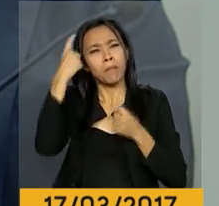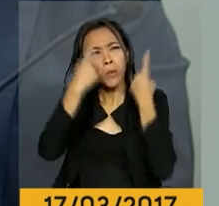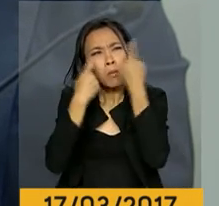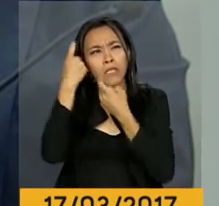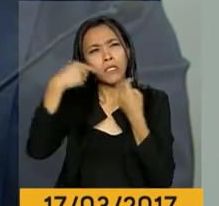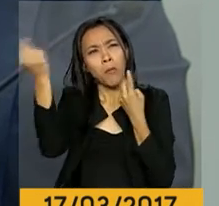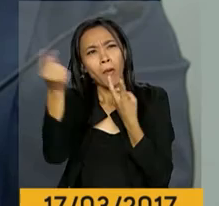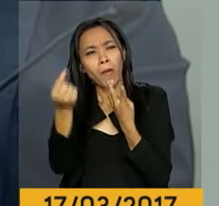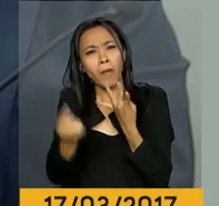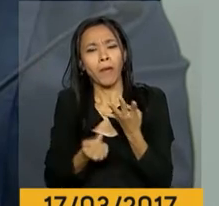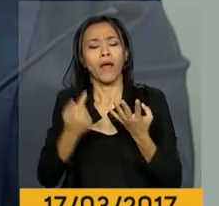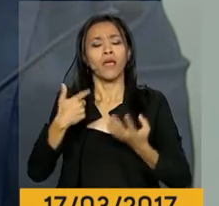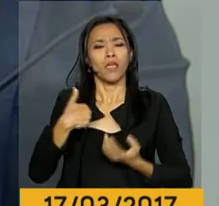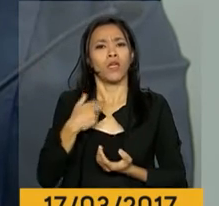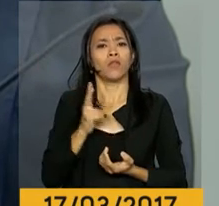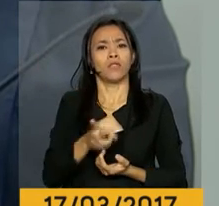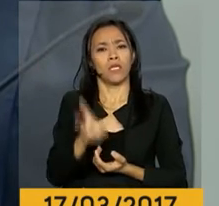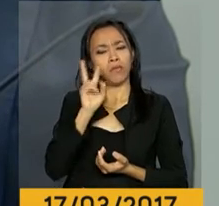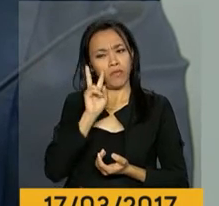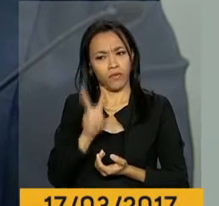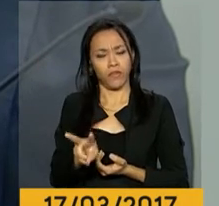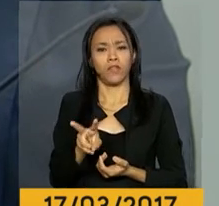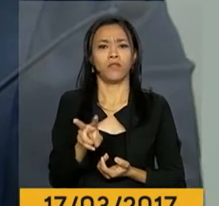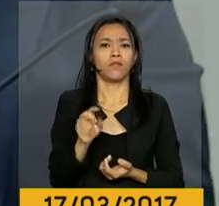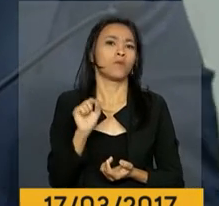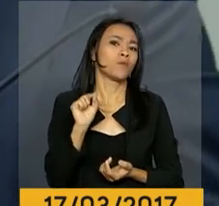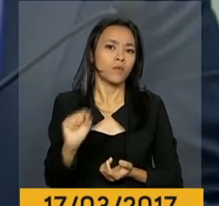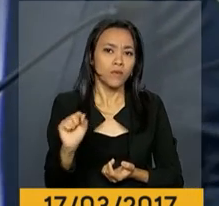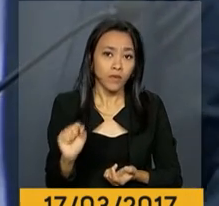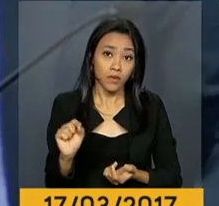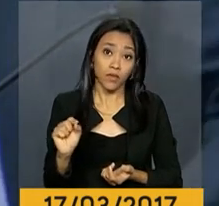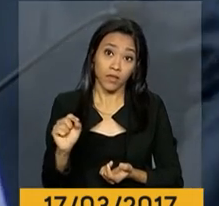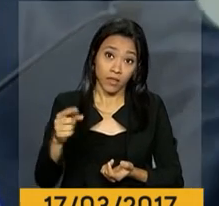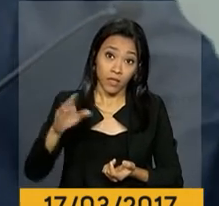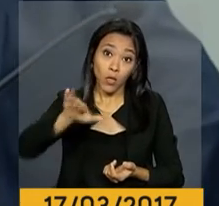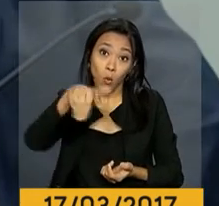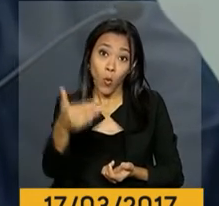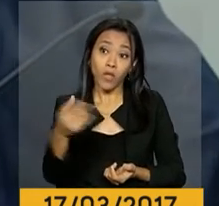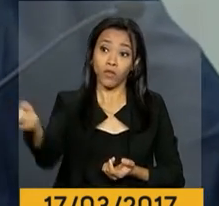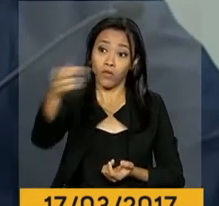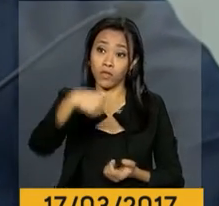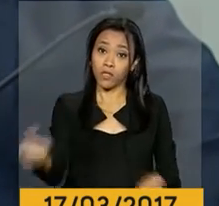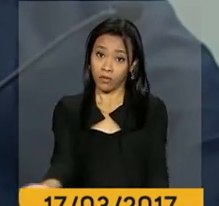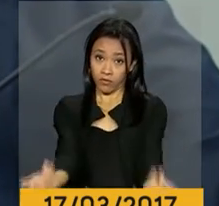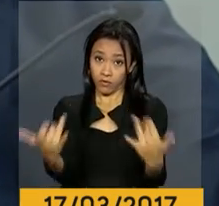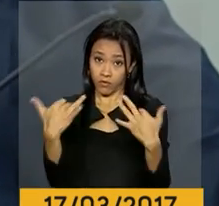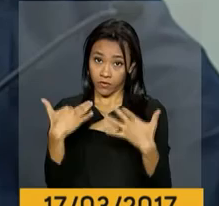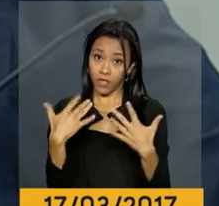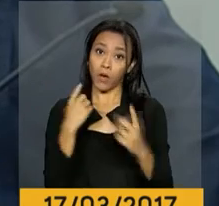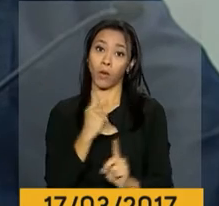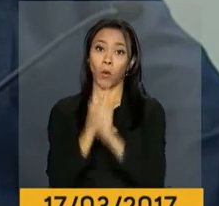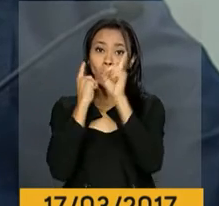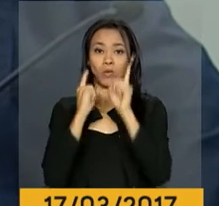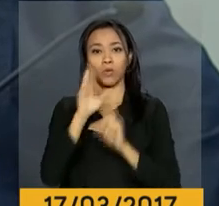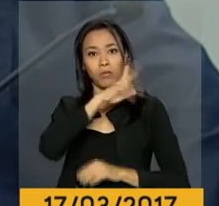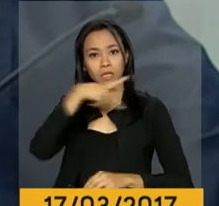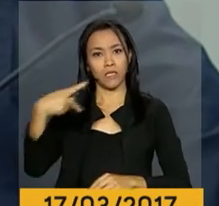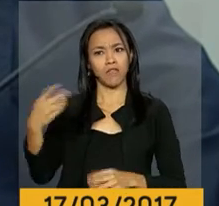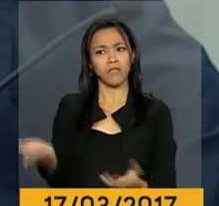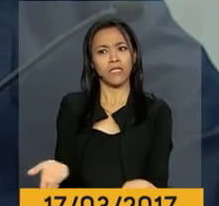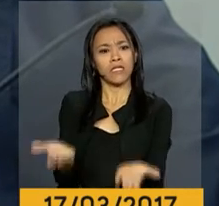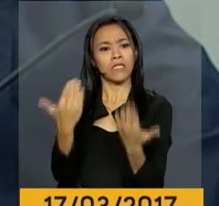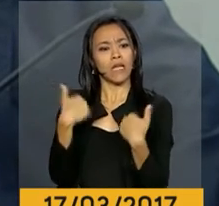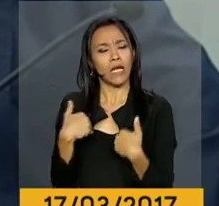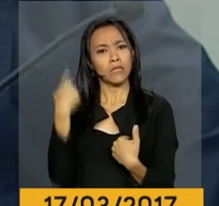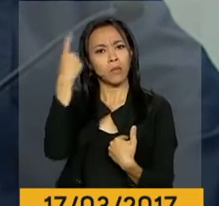coisa curiosa, embora empresários sejam, o fato é que ao virem ao encontro do presidente da República, trazem muito mais